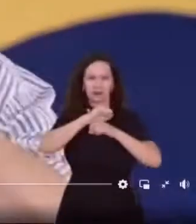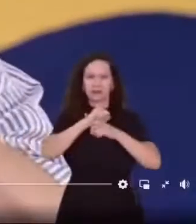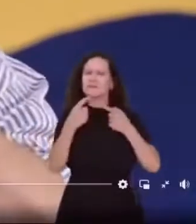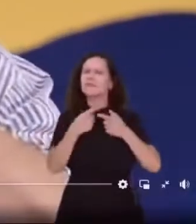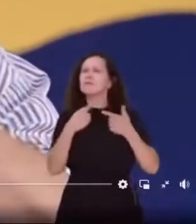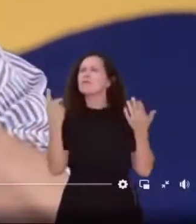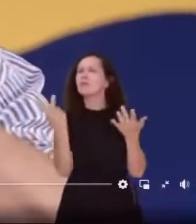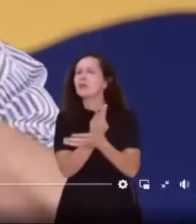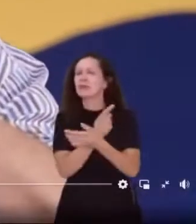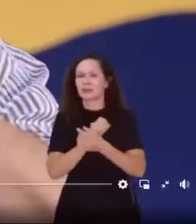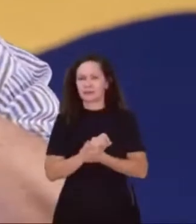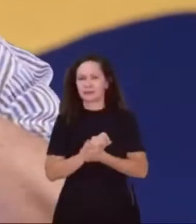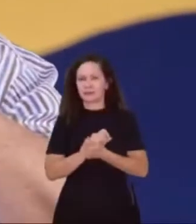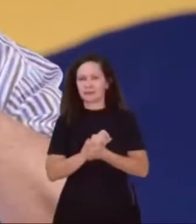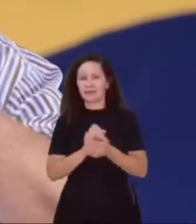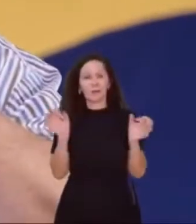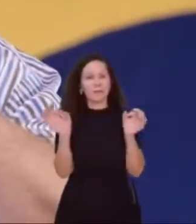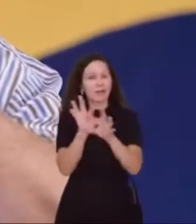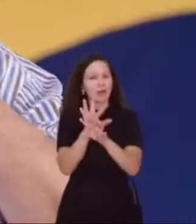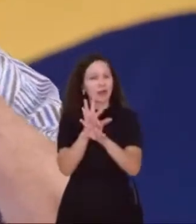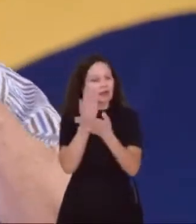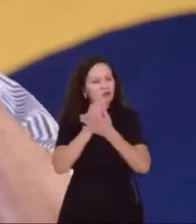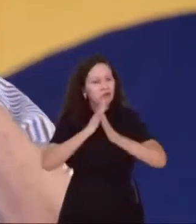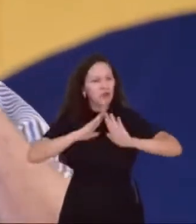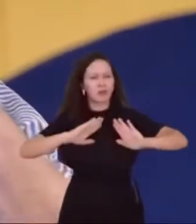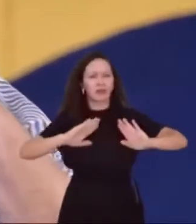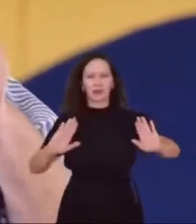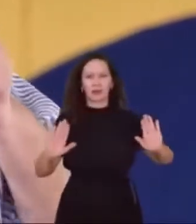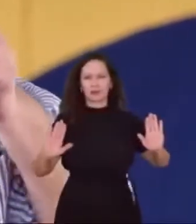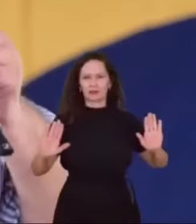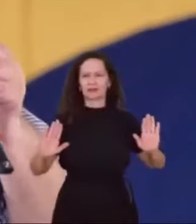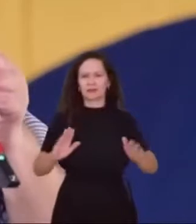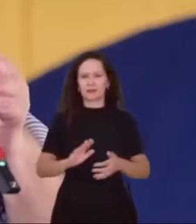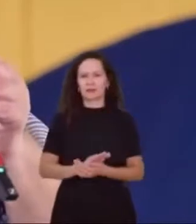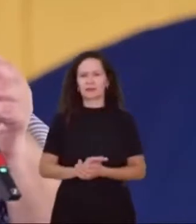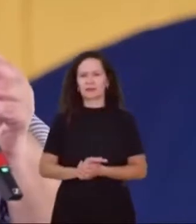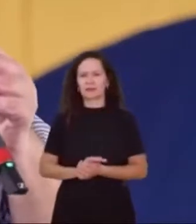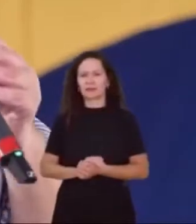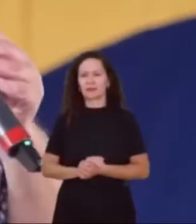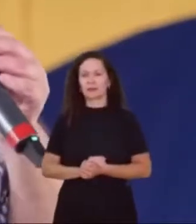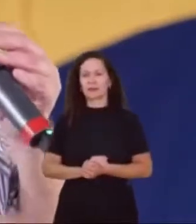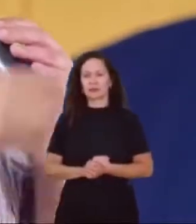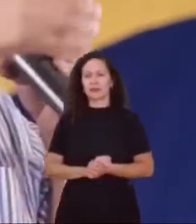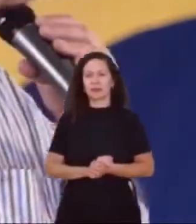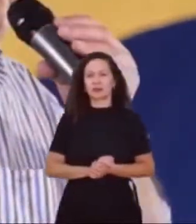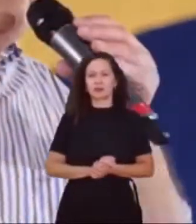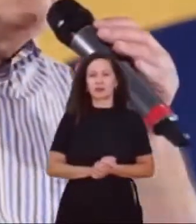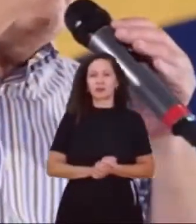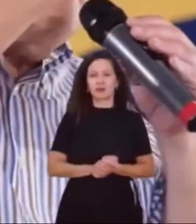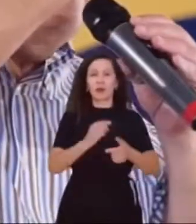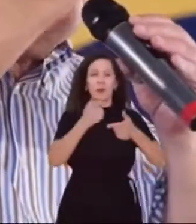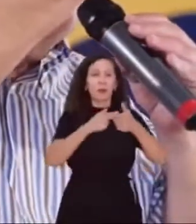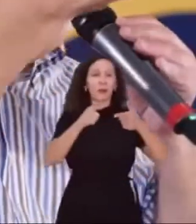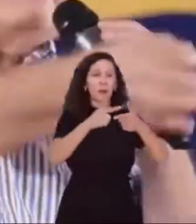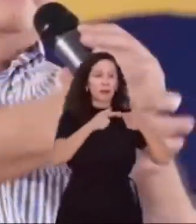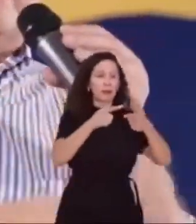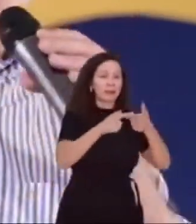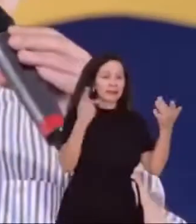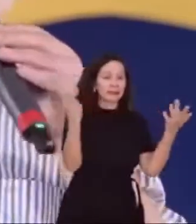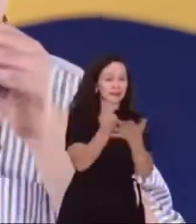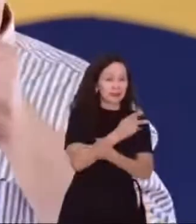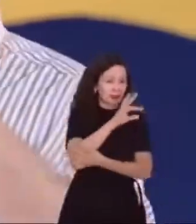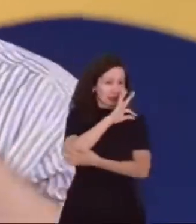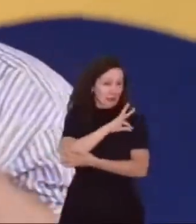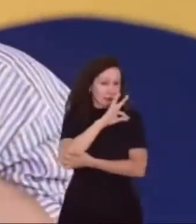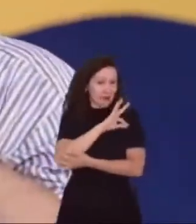acabar com um desconforto mútuo. E a polícia estava apavorada